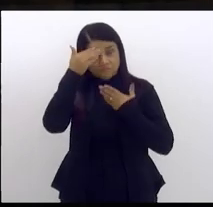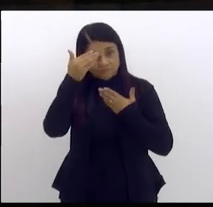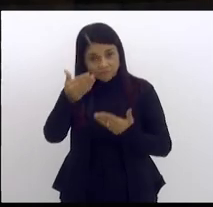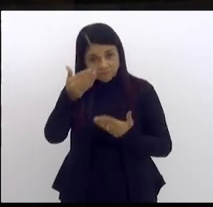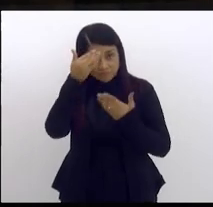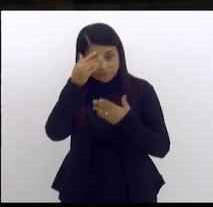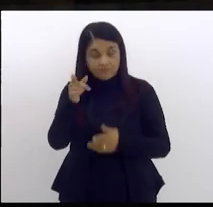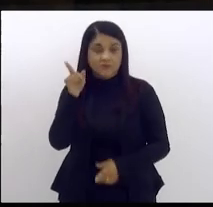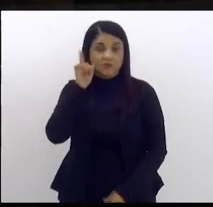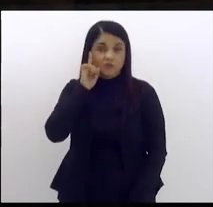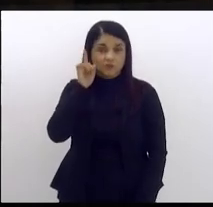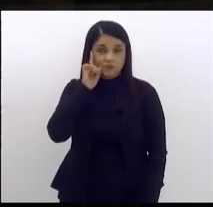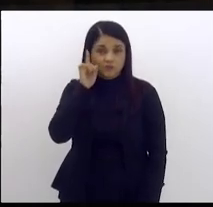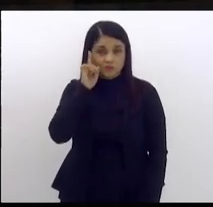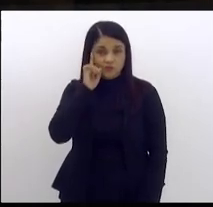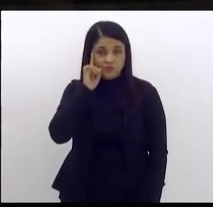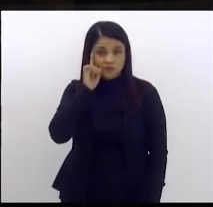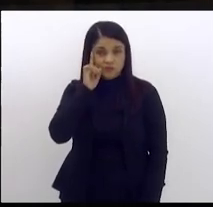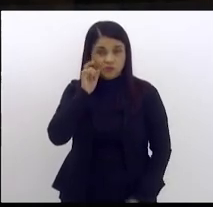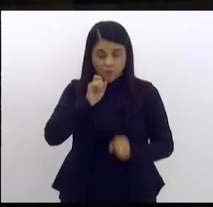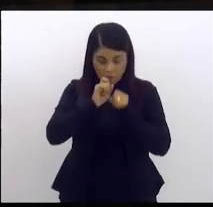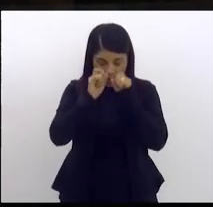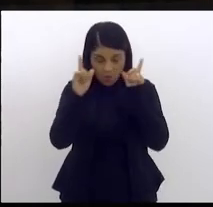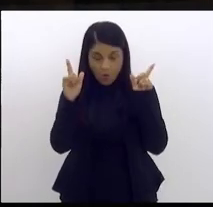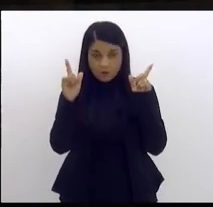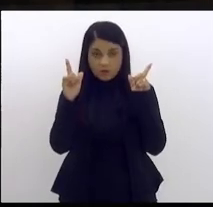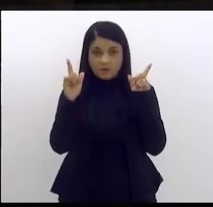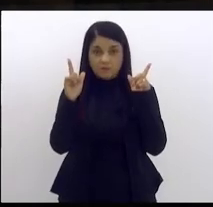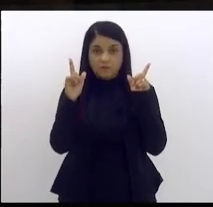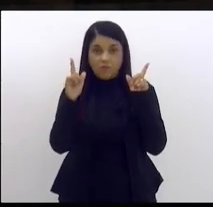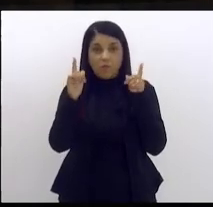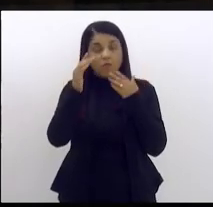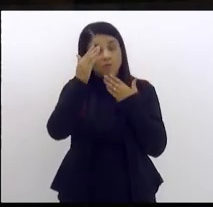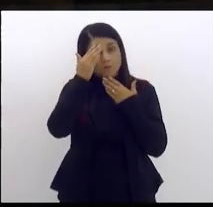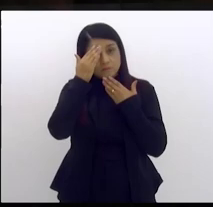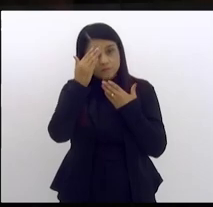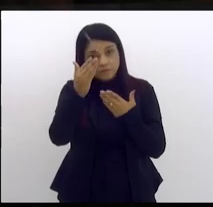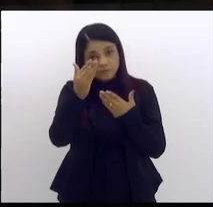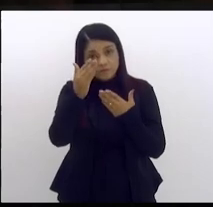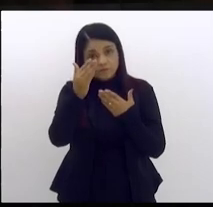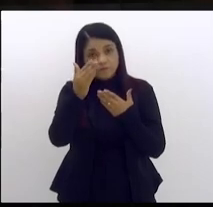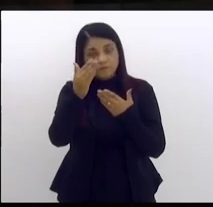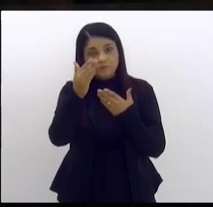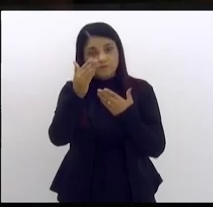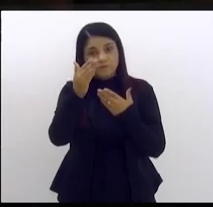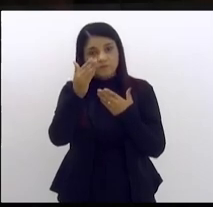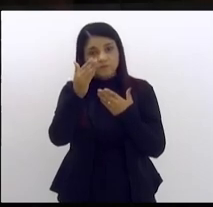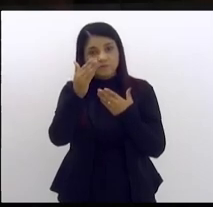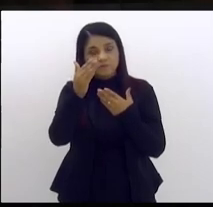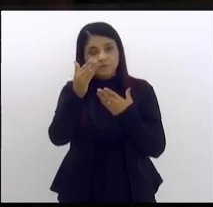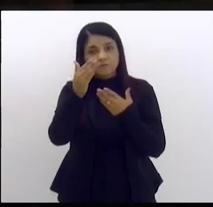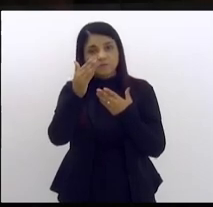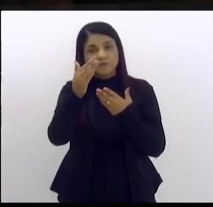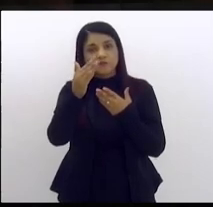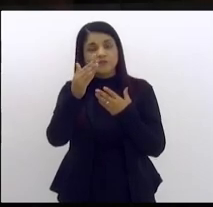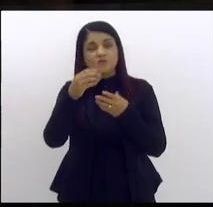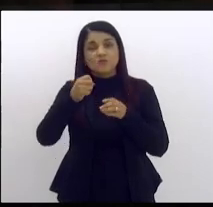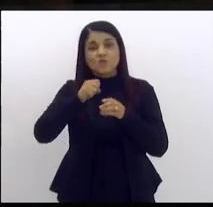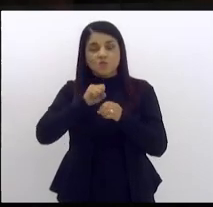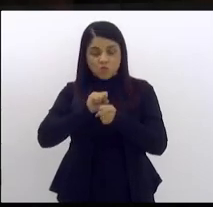dia quando acordar a acordássemos para agradecer de sermos termos sido colonizados